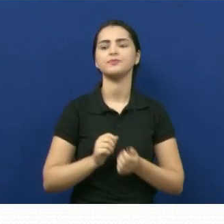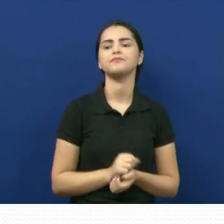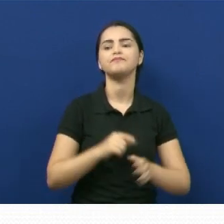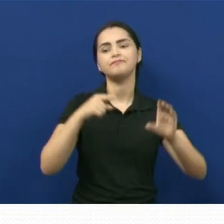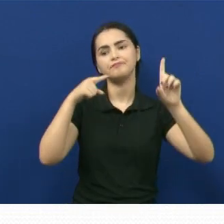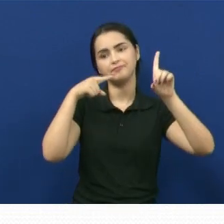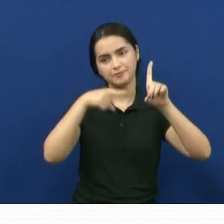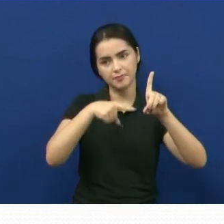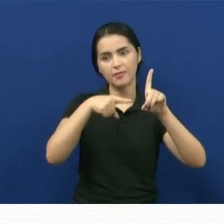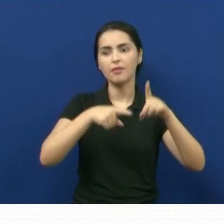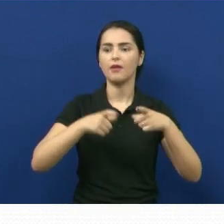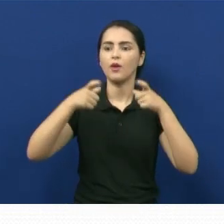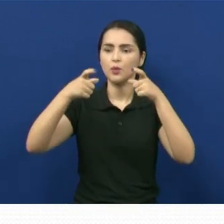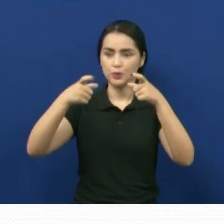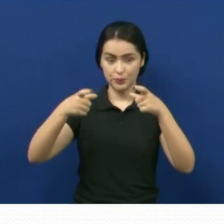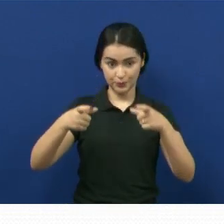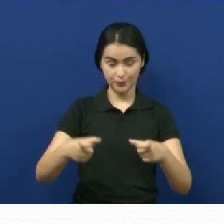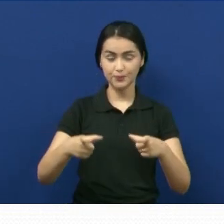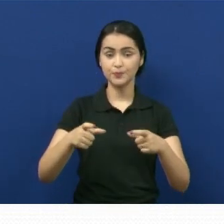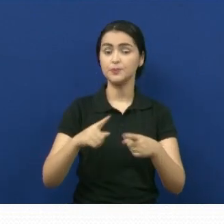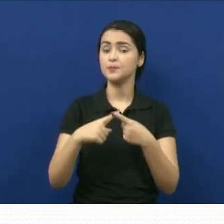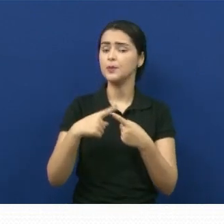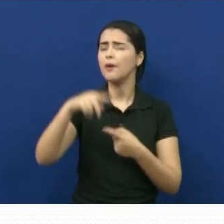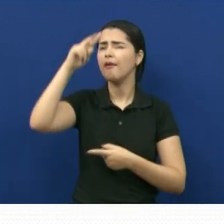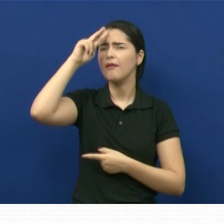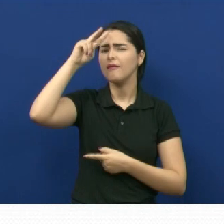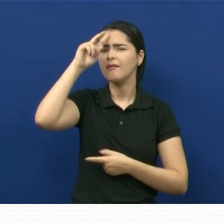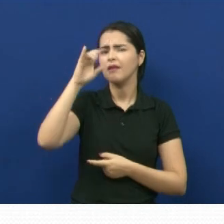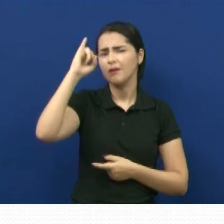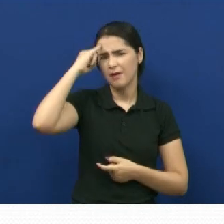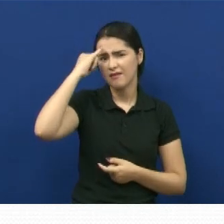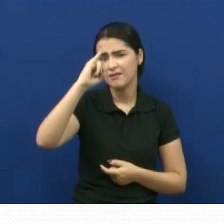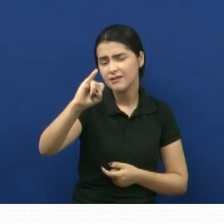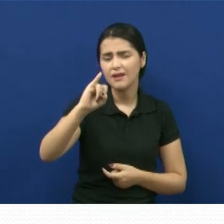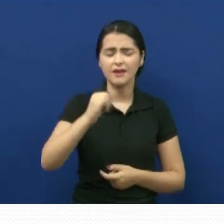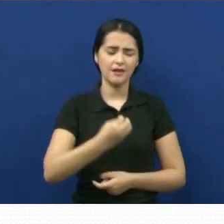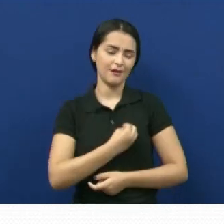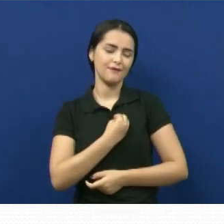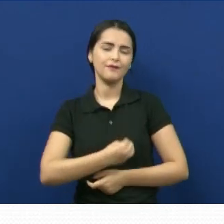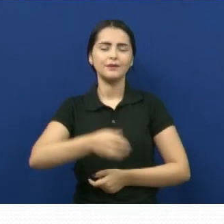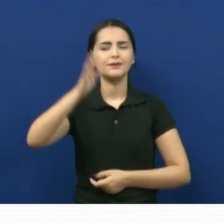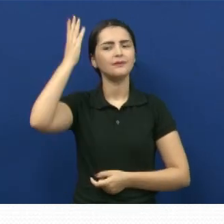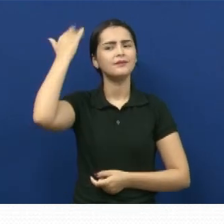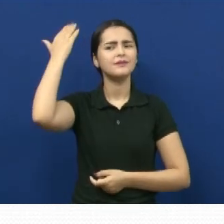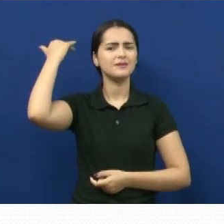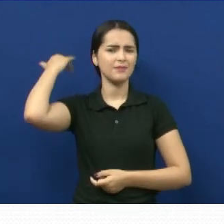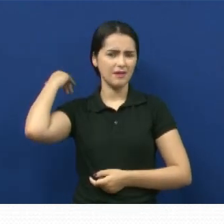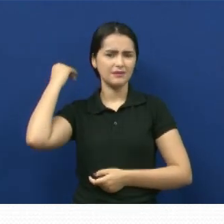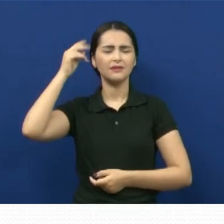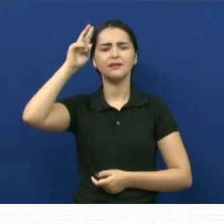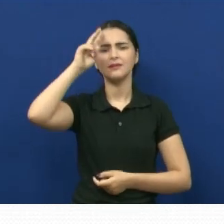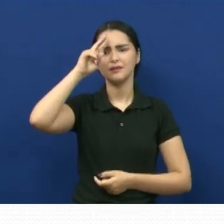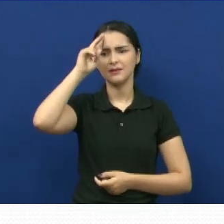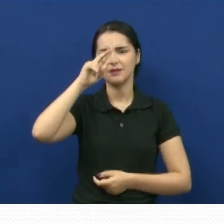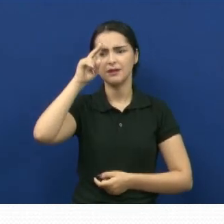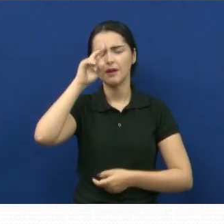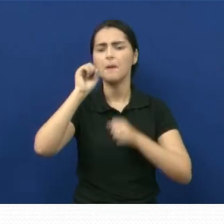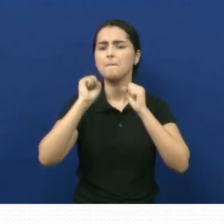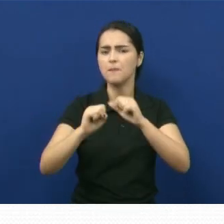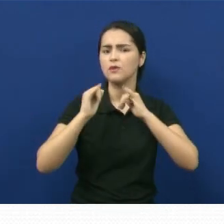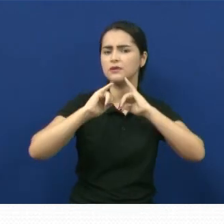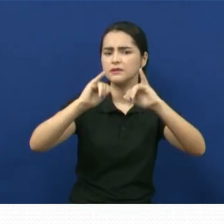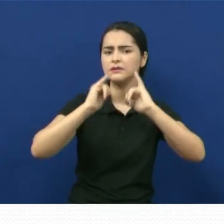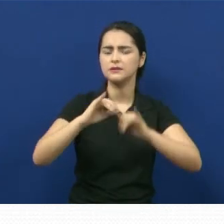E D, o lugar, pois remete à ideia de espaço vivido, conhecido. Pode-se dizer que é com